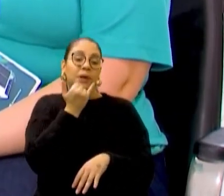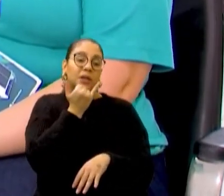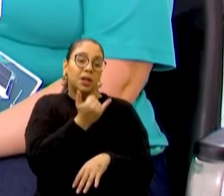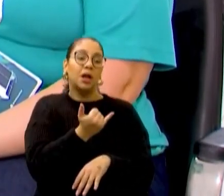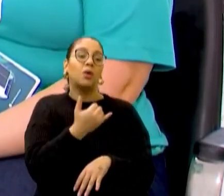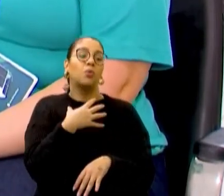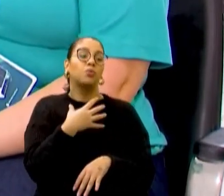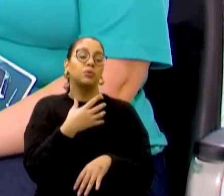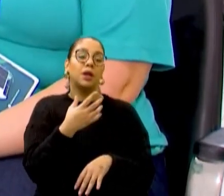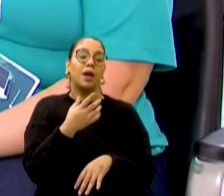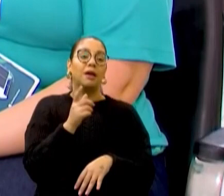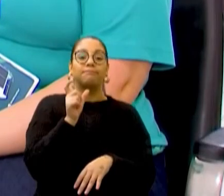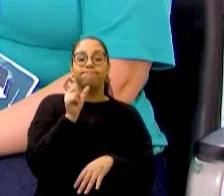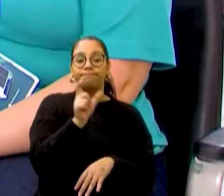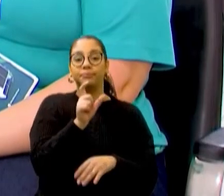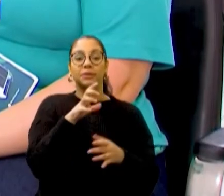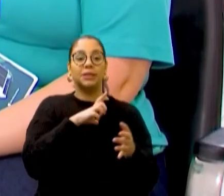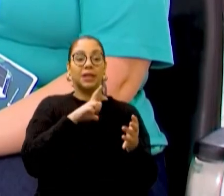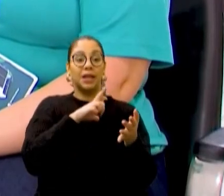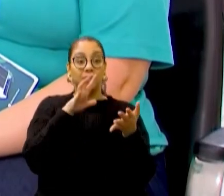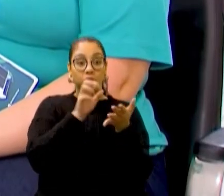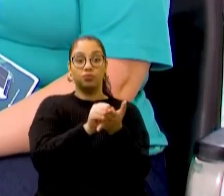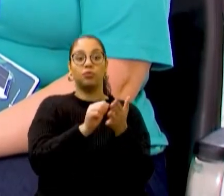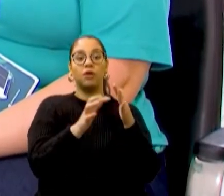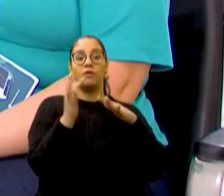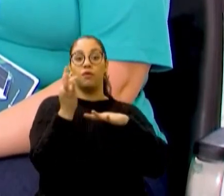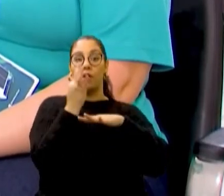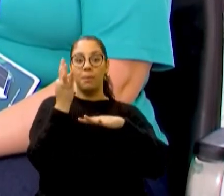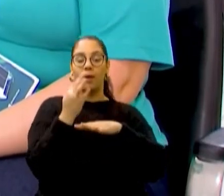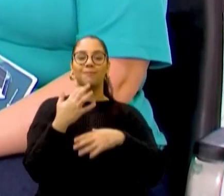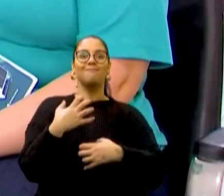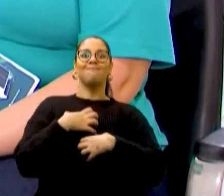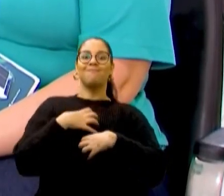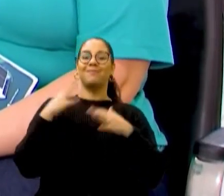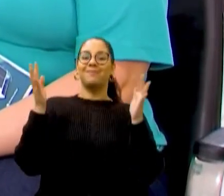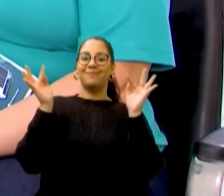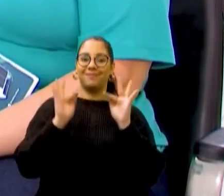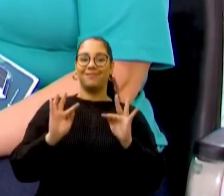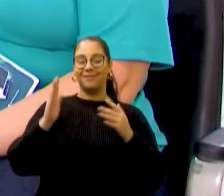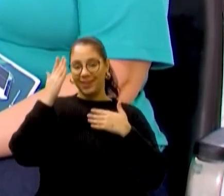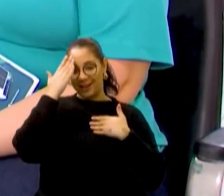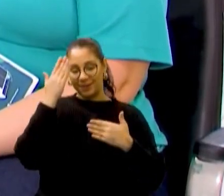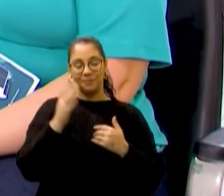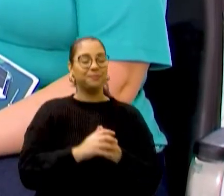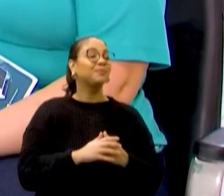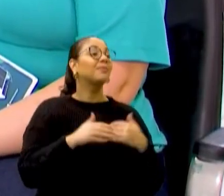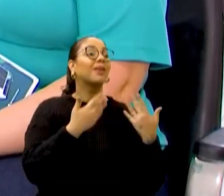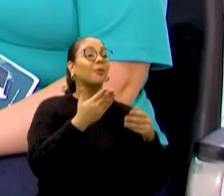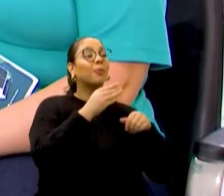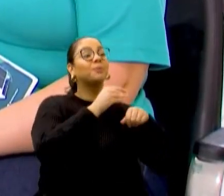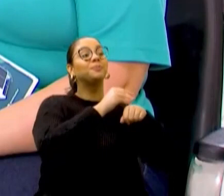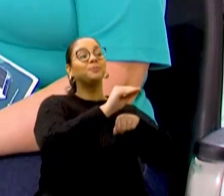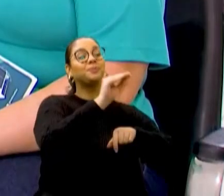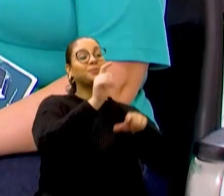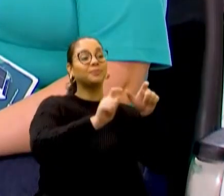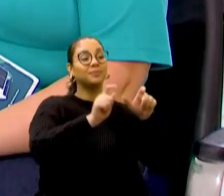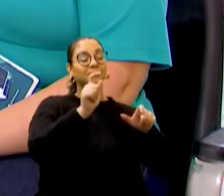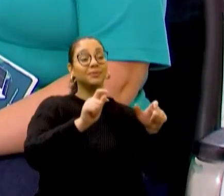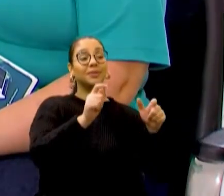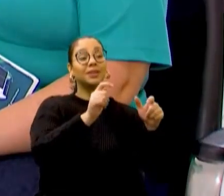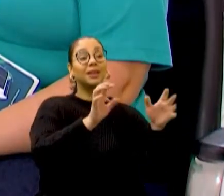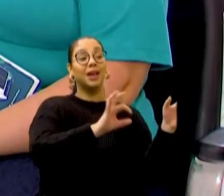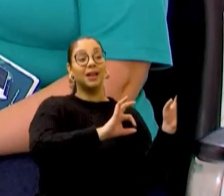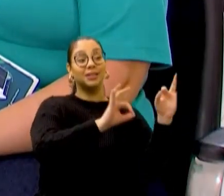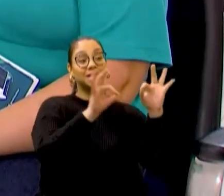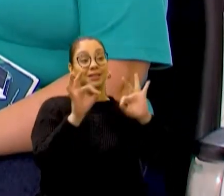a forma que eu falei e depois tem um elogio registrado formalizado é muito gratificante e qual o recado que você deixa